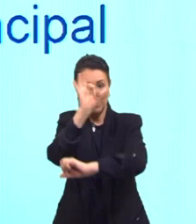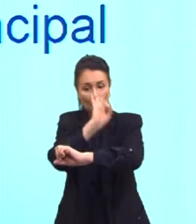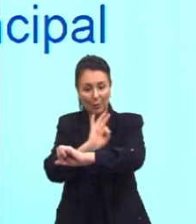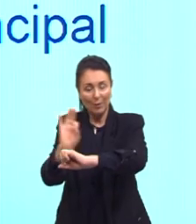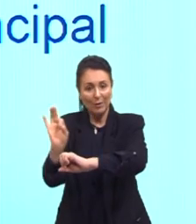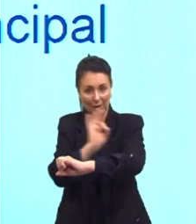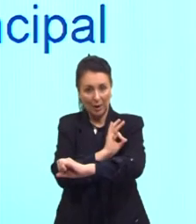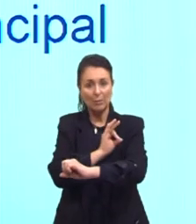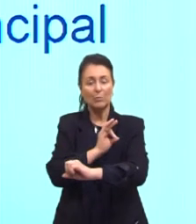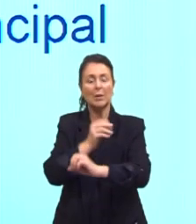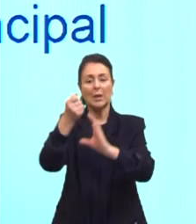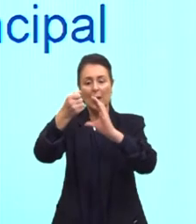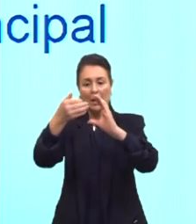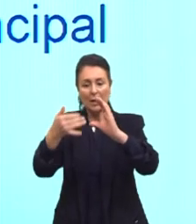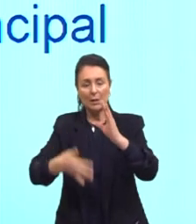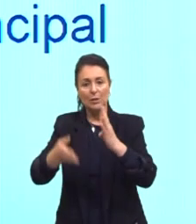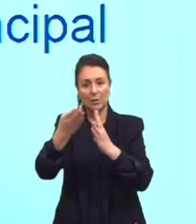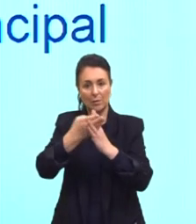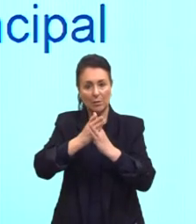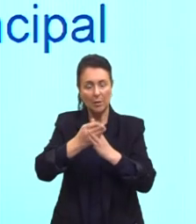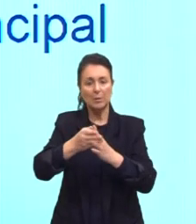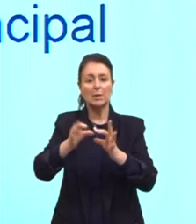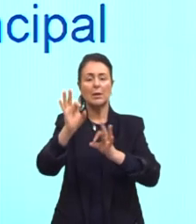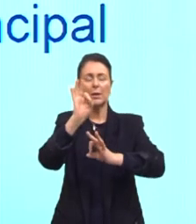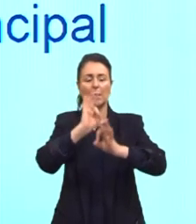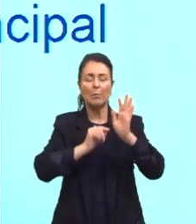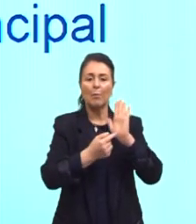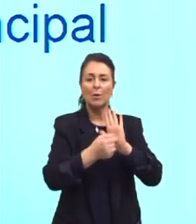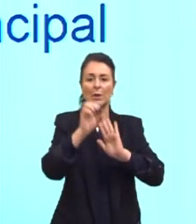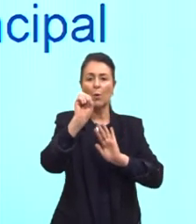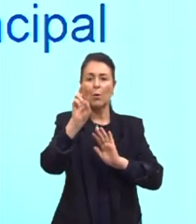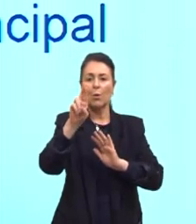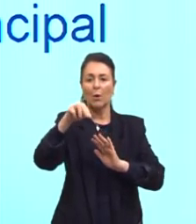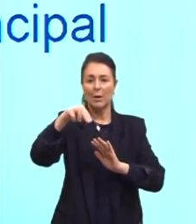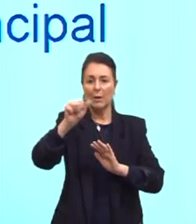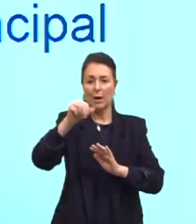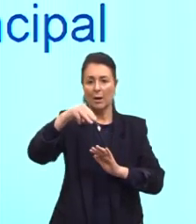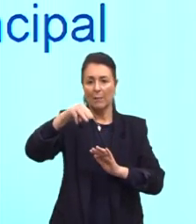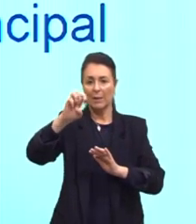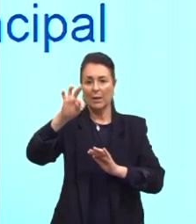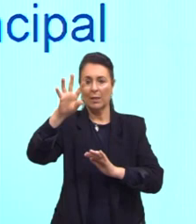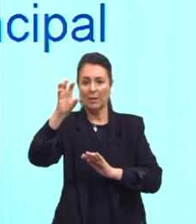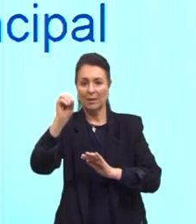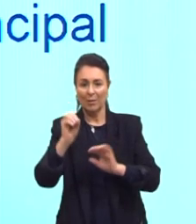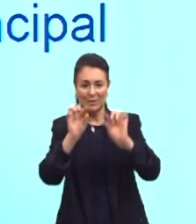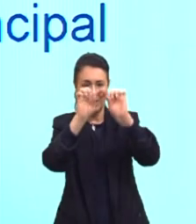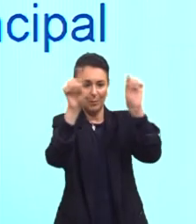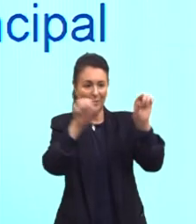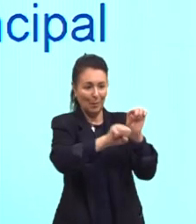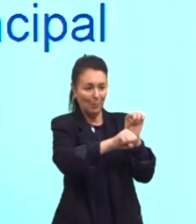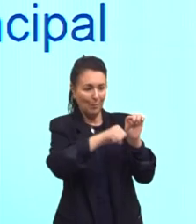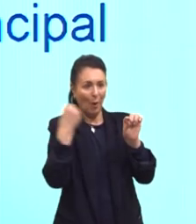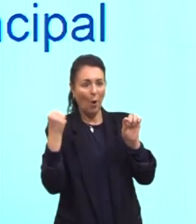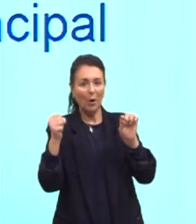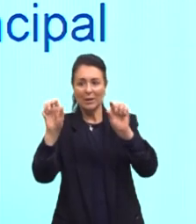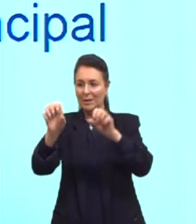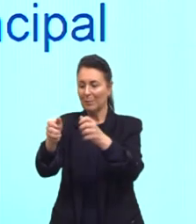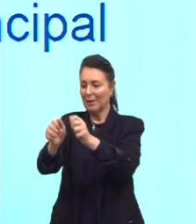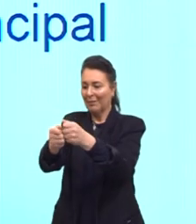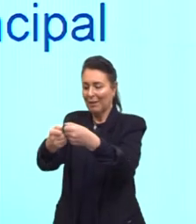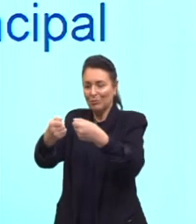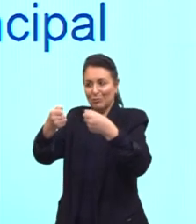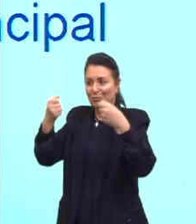preço período barroco que traz ornamentos né na moldura das portas das janelas